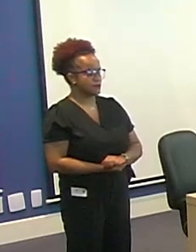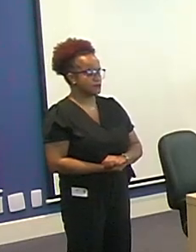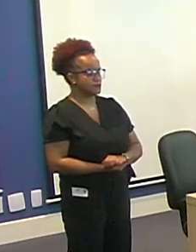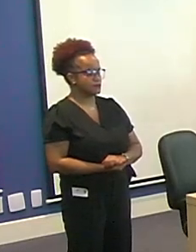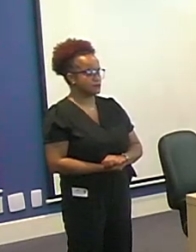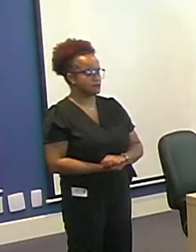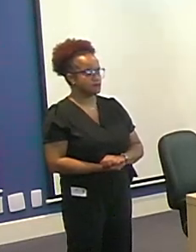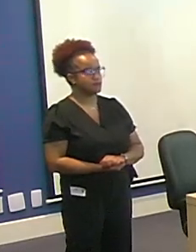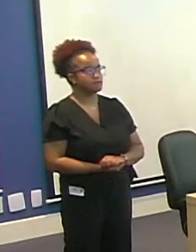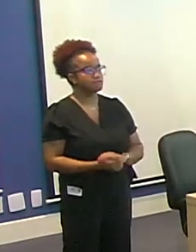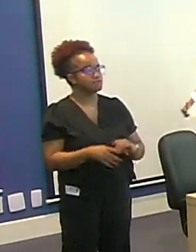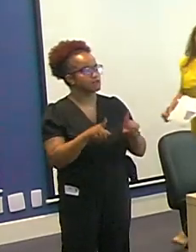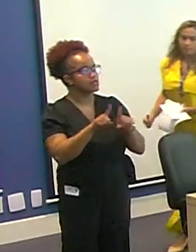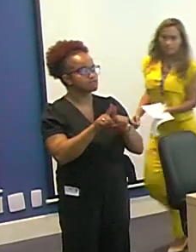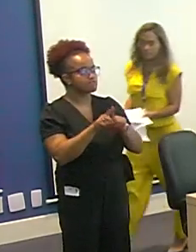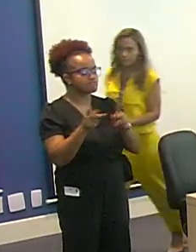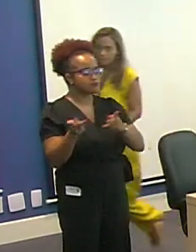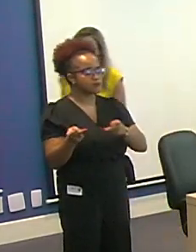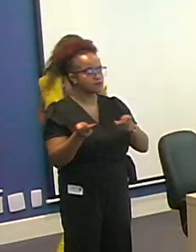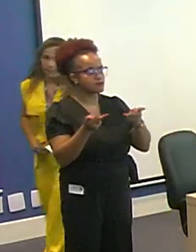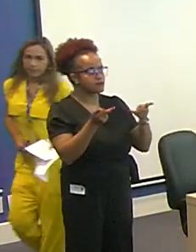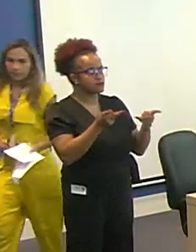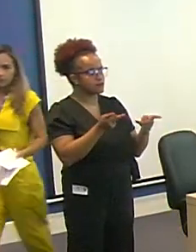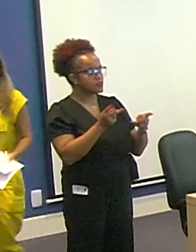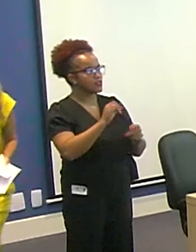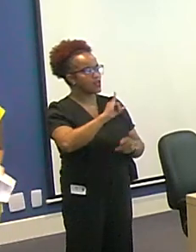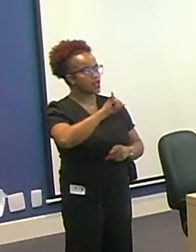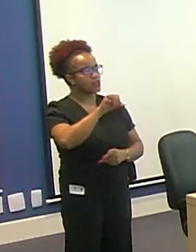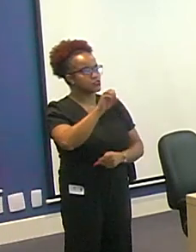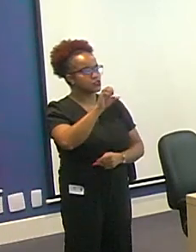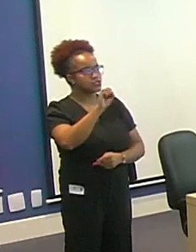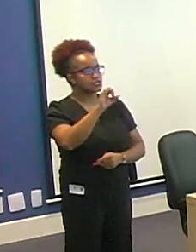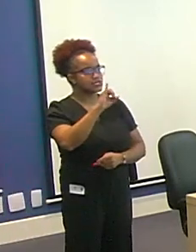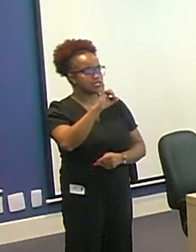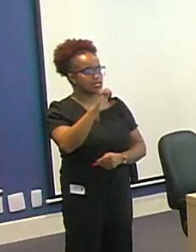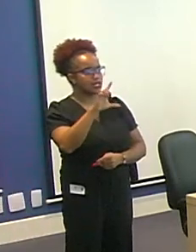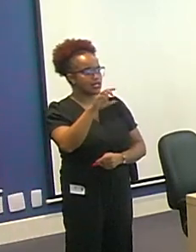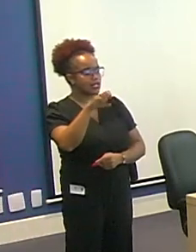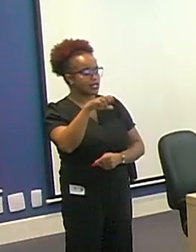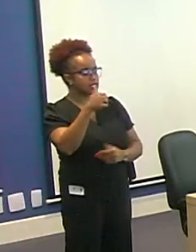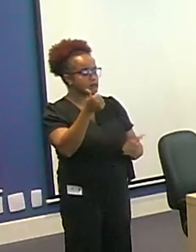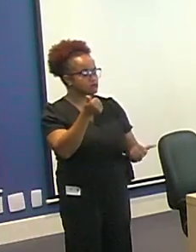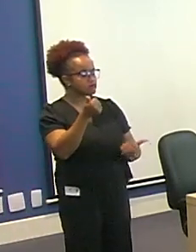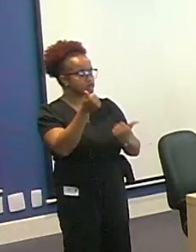Também gostaria de convidar a Juscelene Tavares, que é superintendente